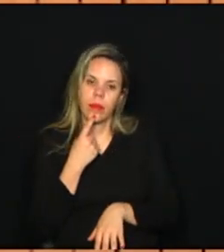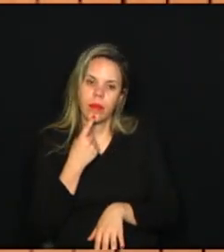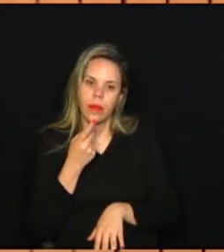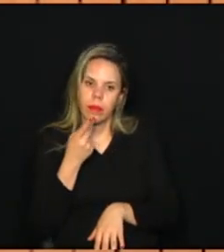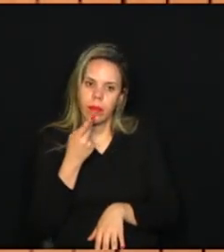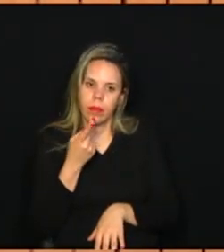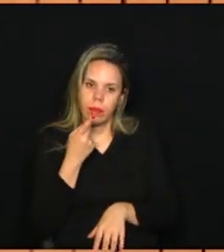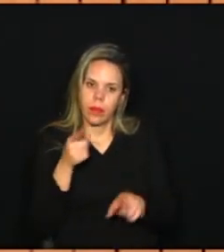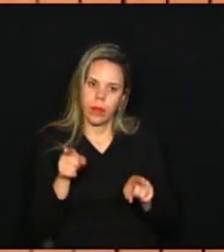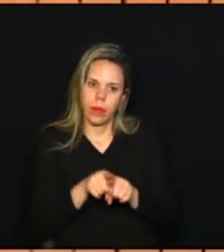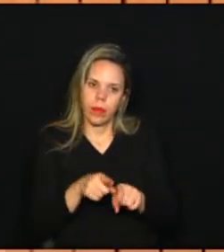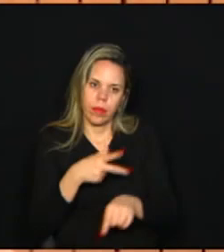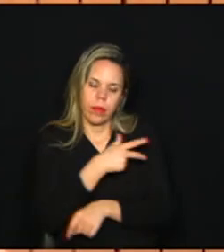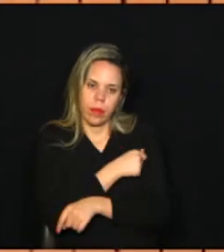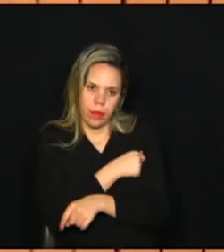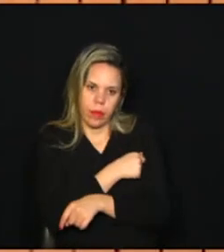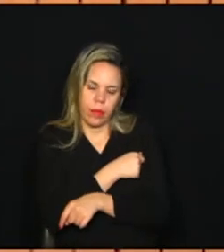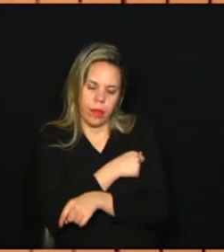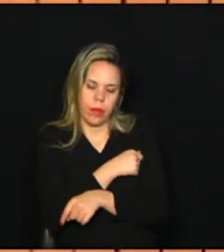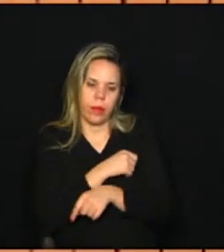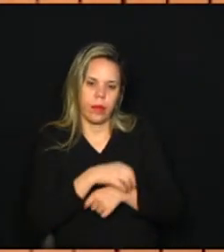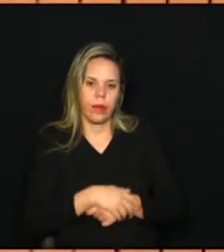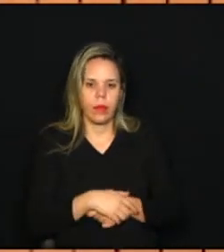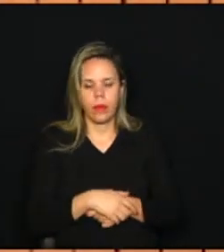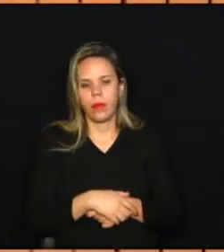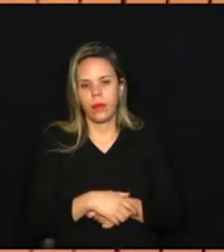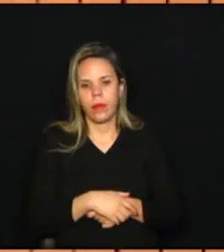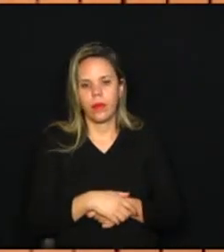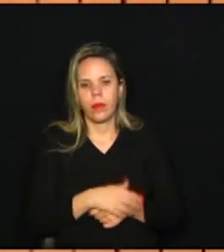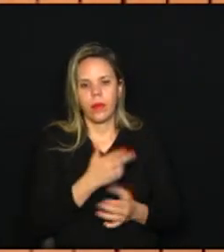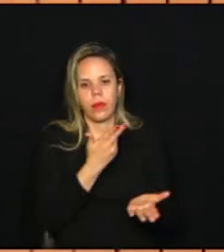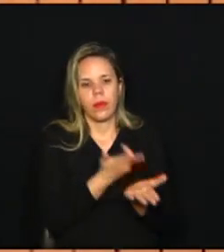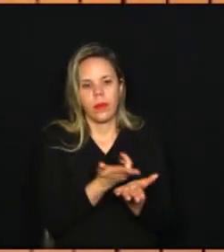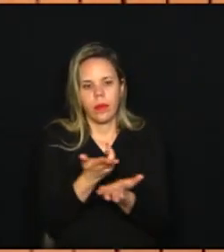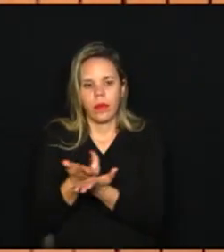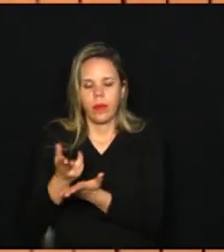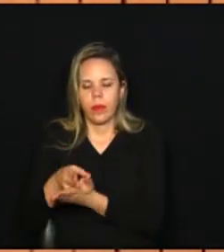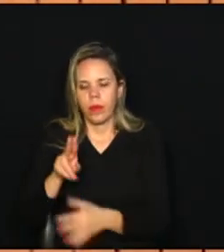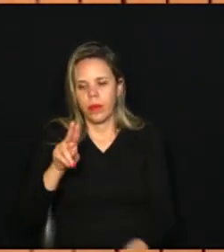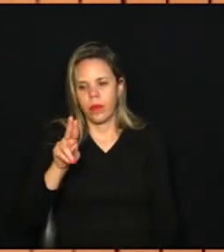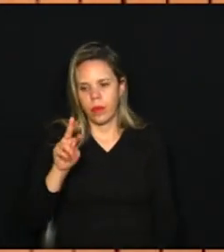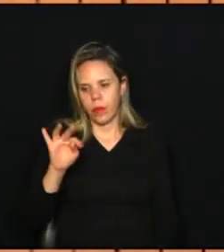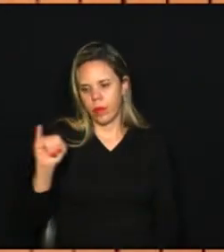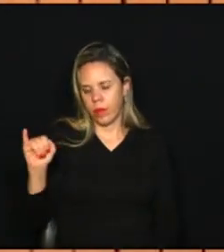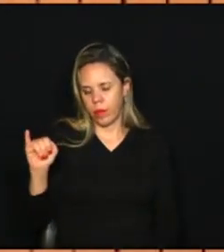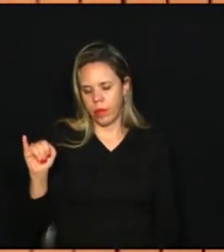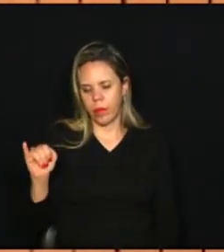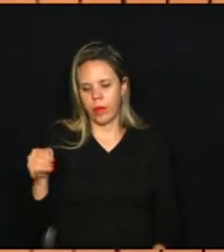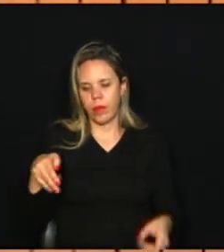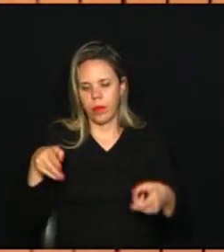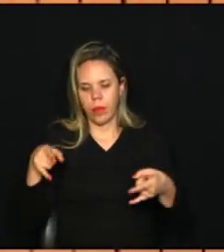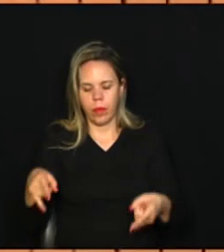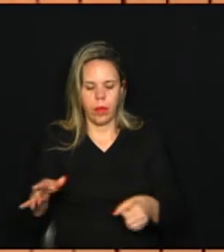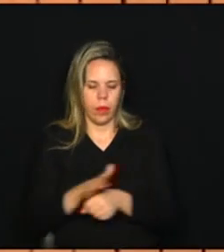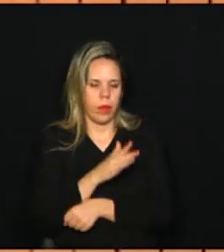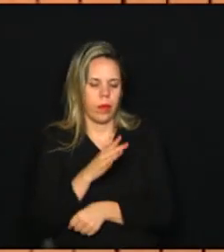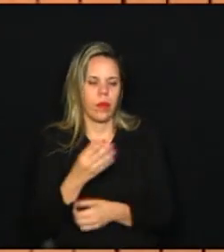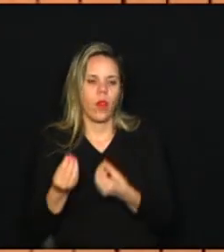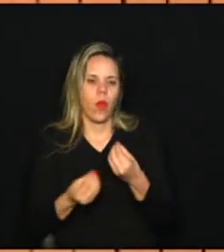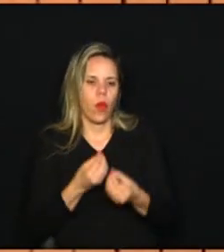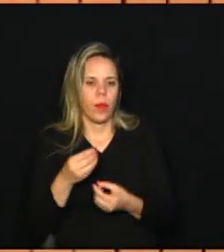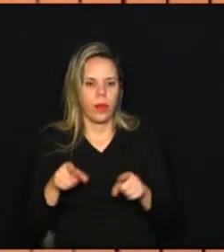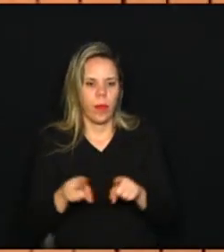um pouco sobre vacinação, ocupação de leitos de UTI e também de retaguarda, e como